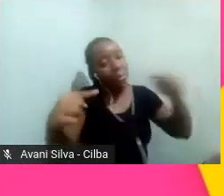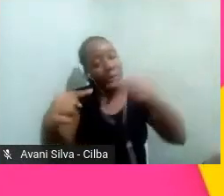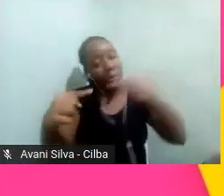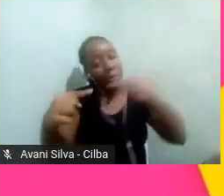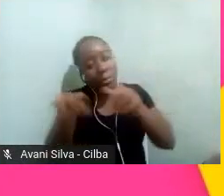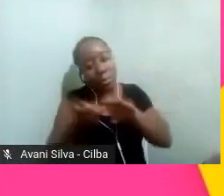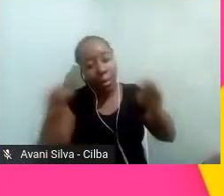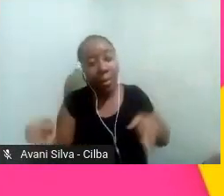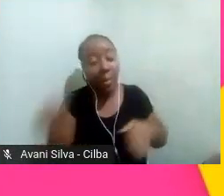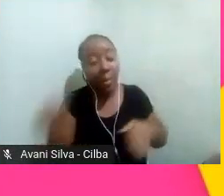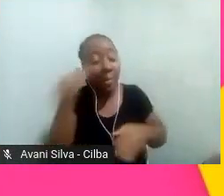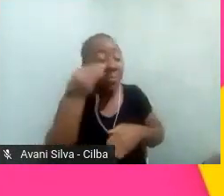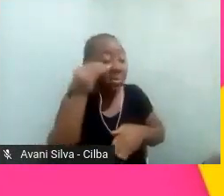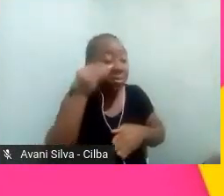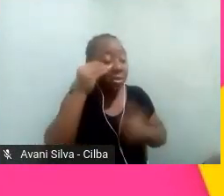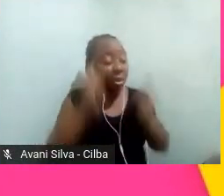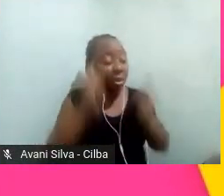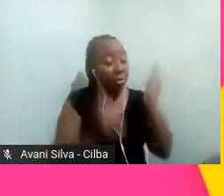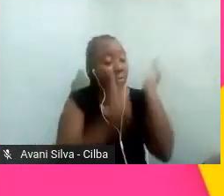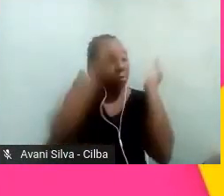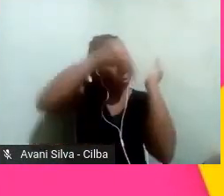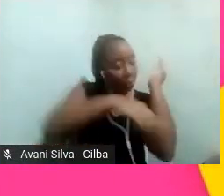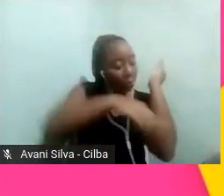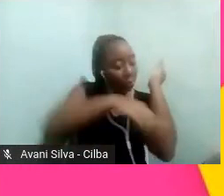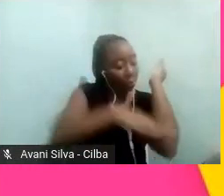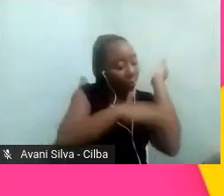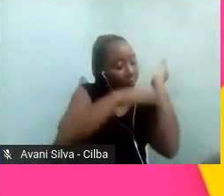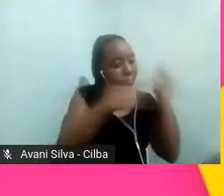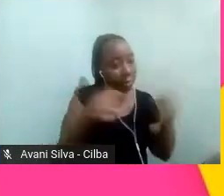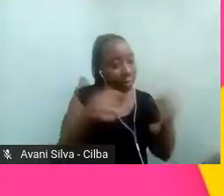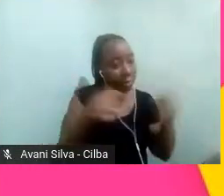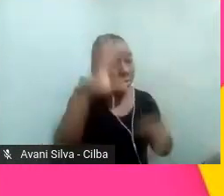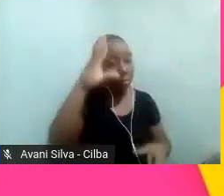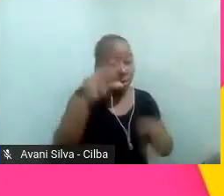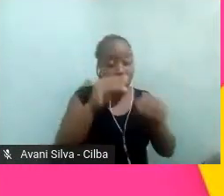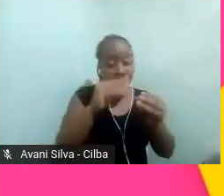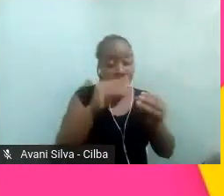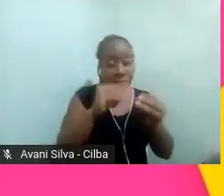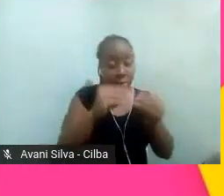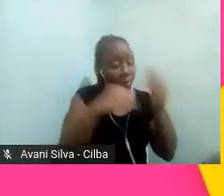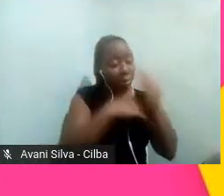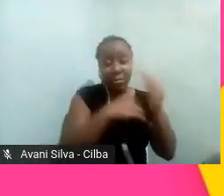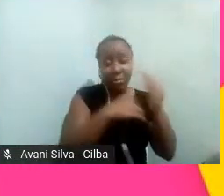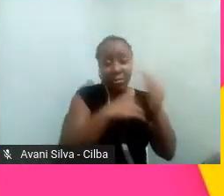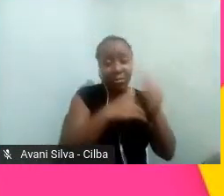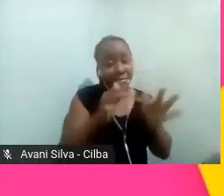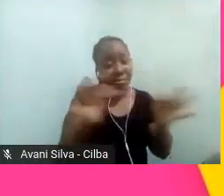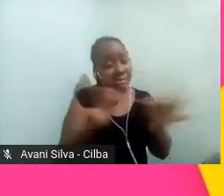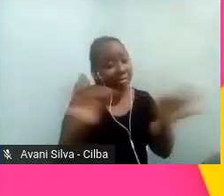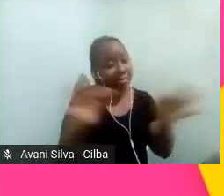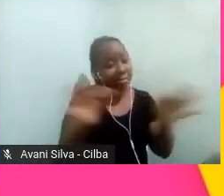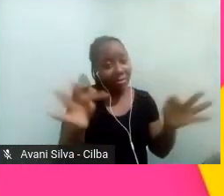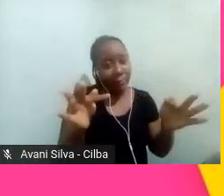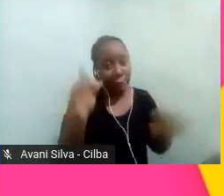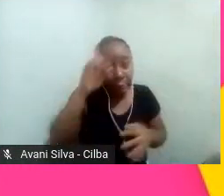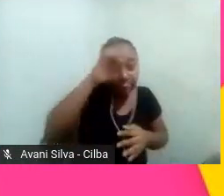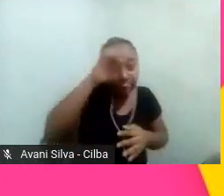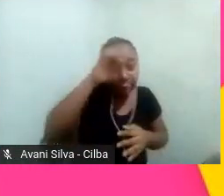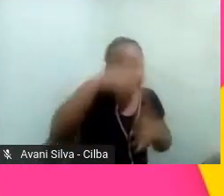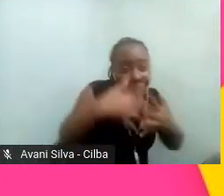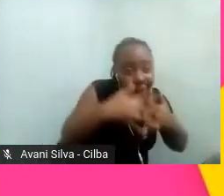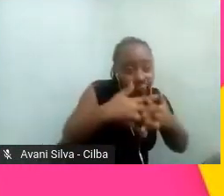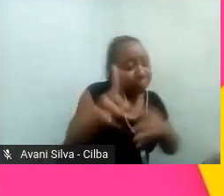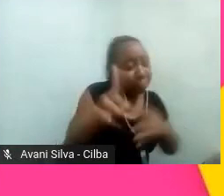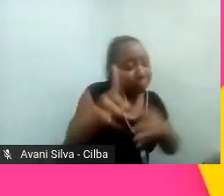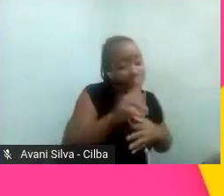certo. Mas, em resumo, o código é bem simples mesmo, não é complexo, e é um código